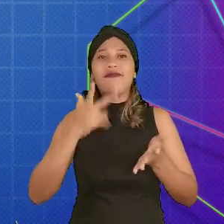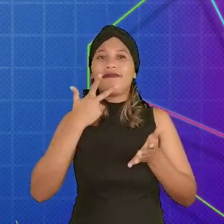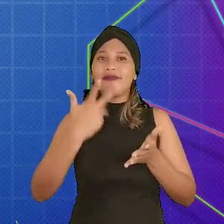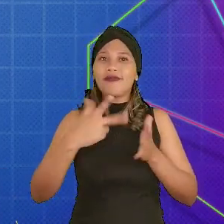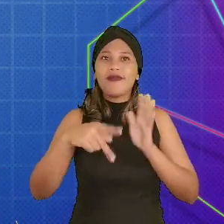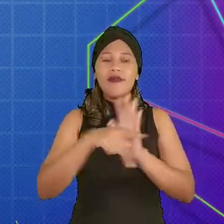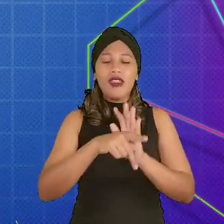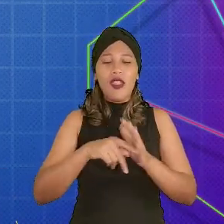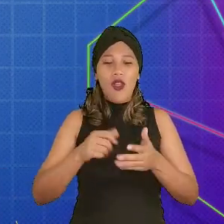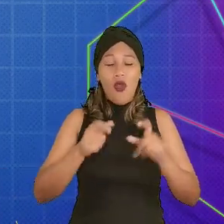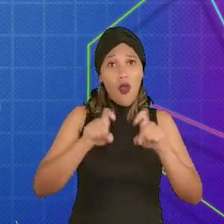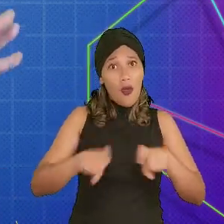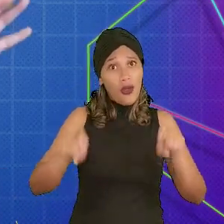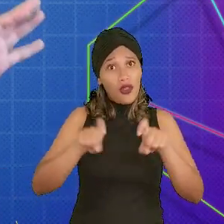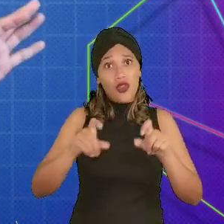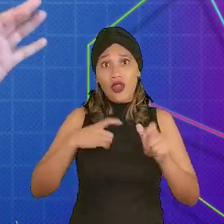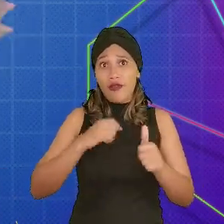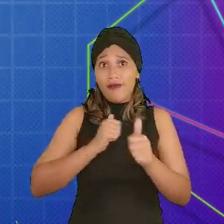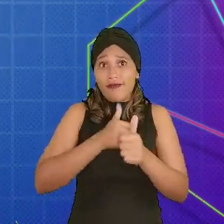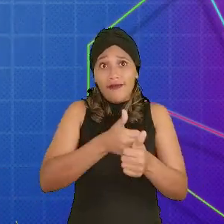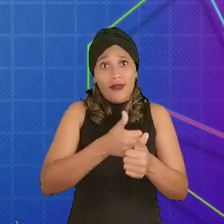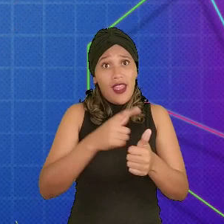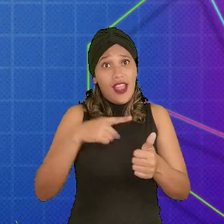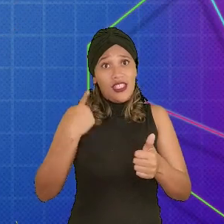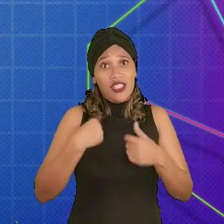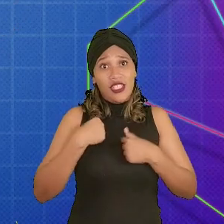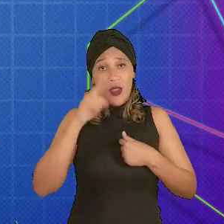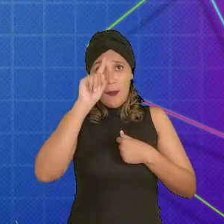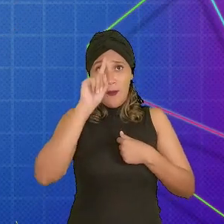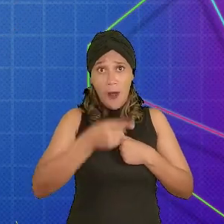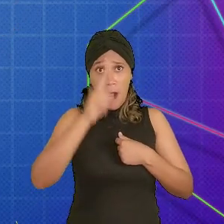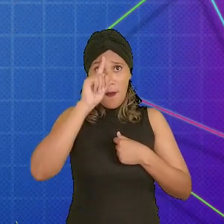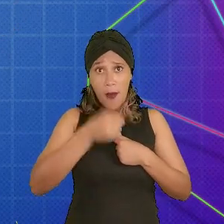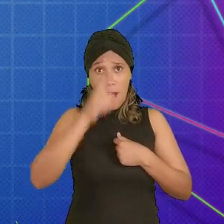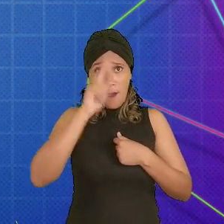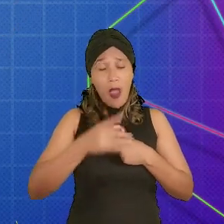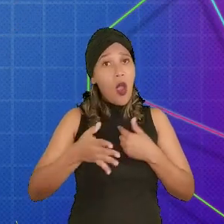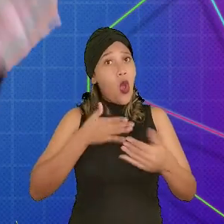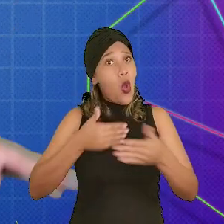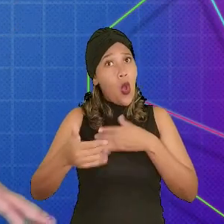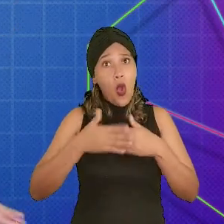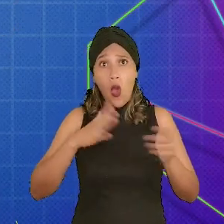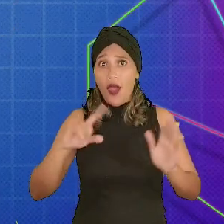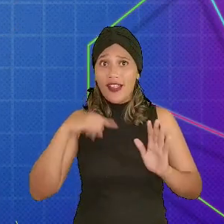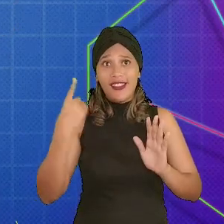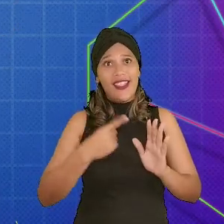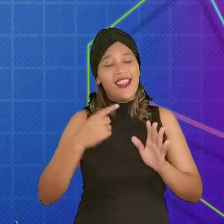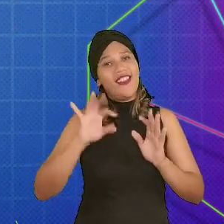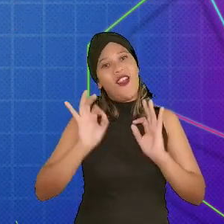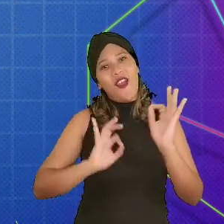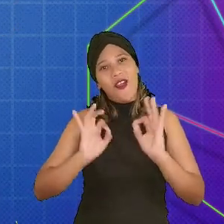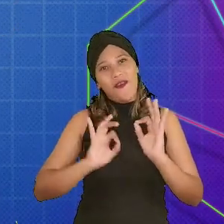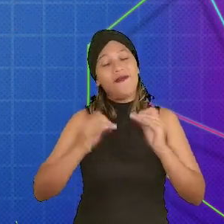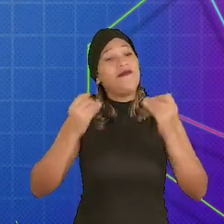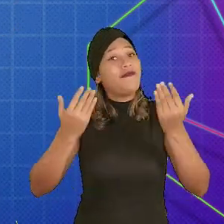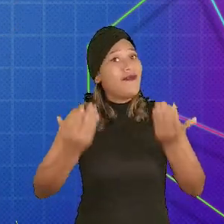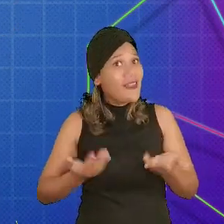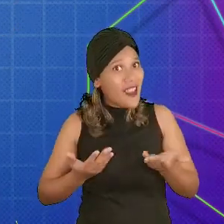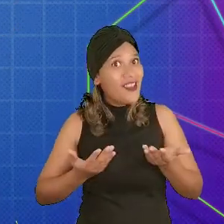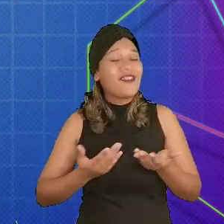Eu já disse aqui que o computador apenas está seguindo as nossas instruções para o funcionamento de qualquer coisa que a gente tiver